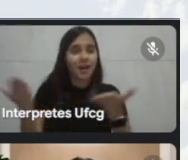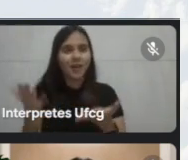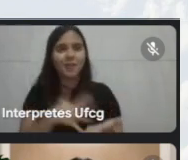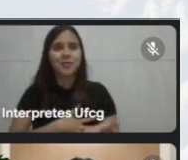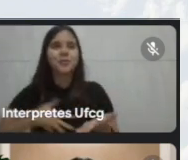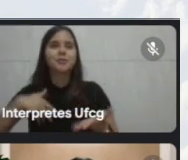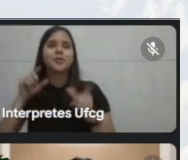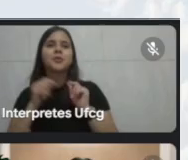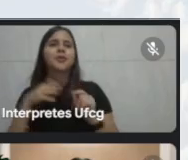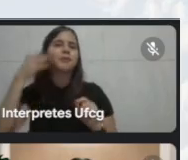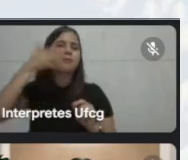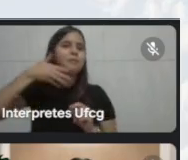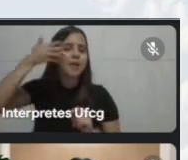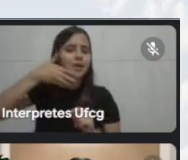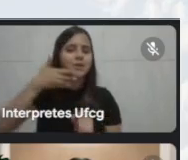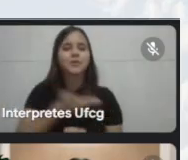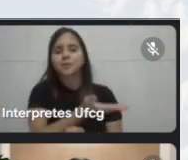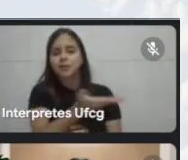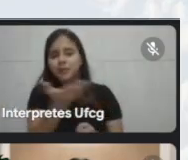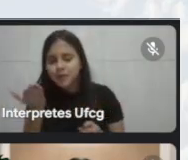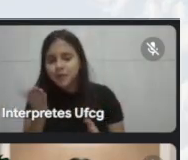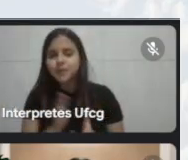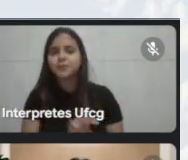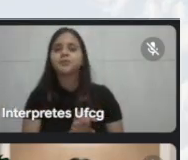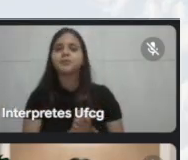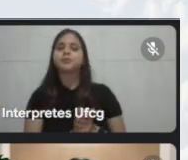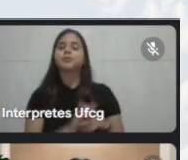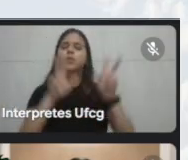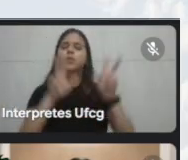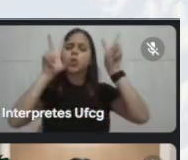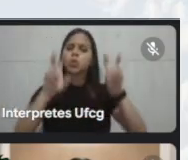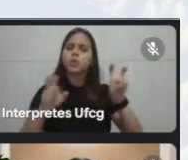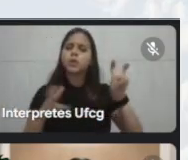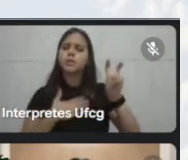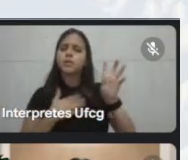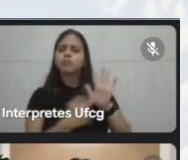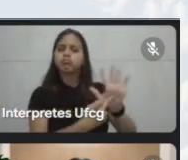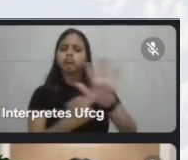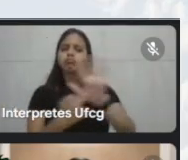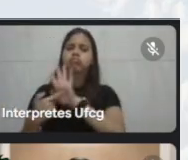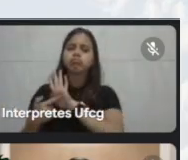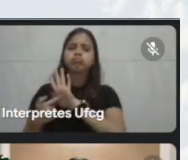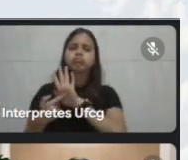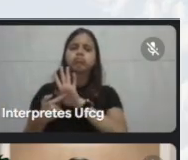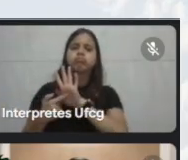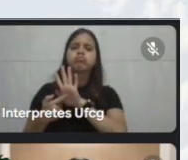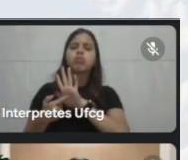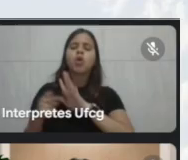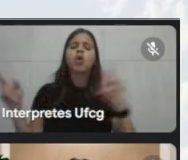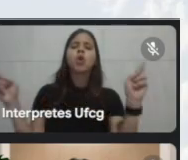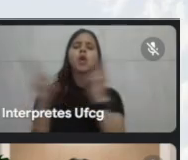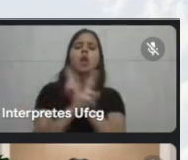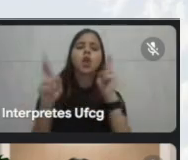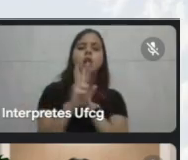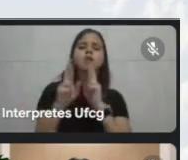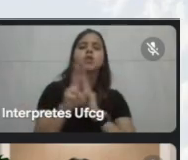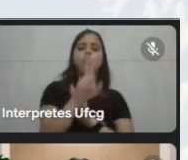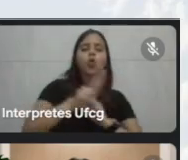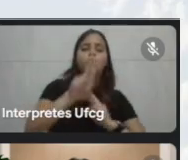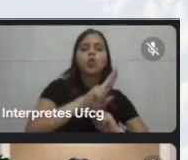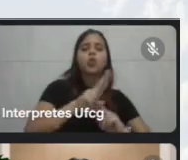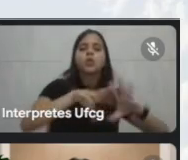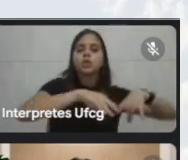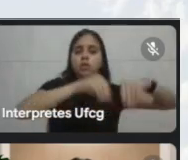aqui como apresentador. Então, eu intitulei essa apresentação como Explorando a Relação entre o uso da terra e os desafios hidrológicos